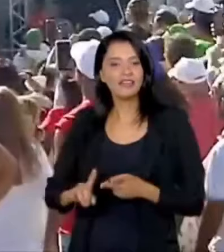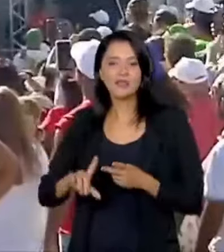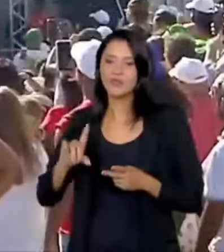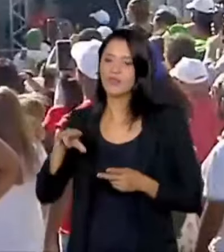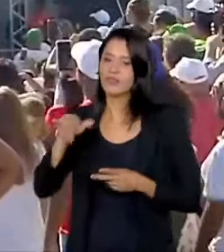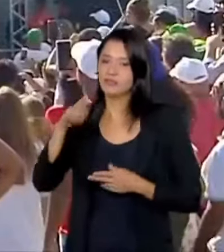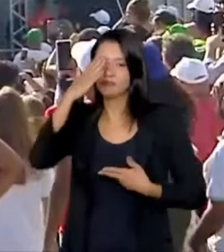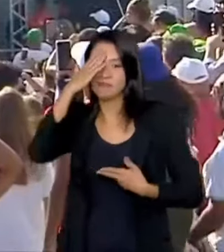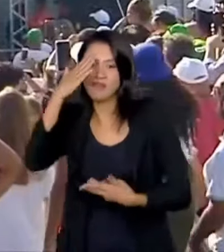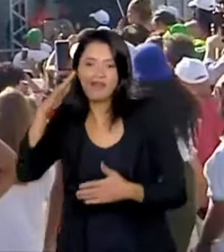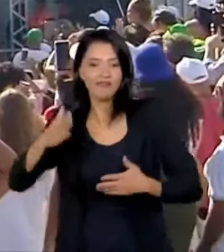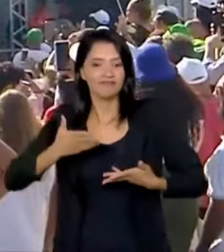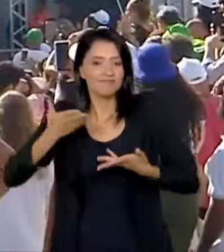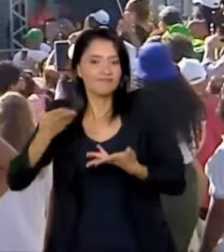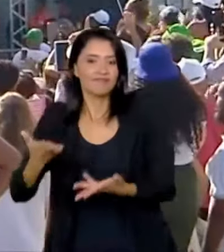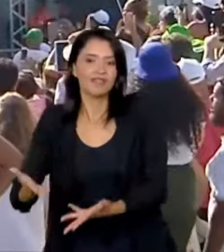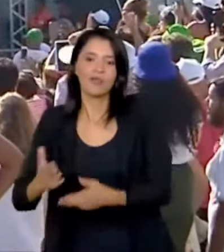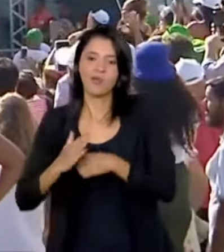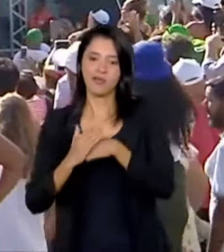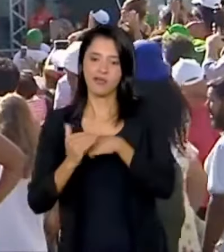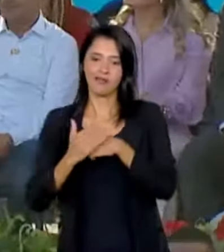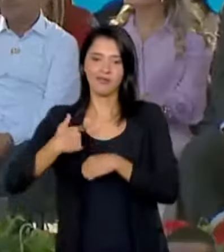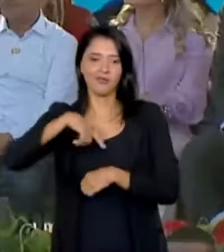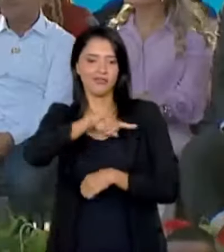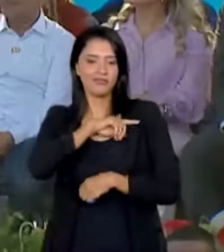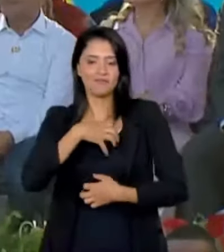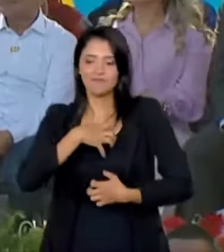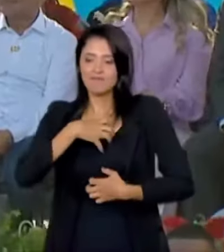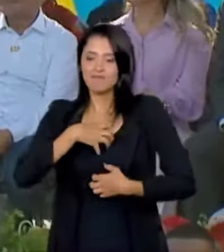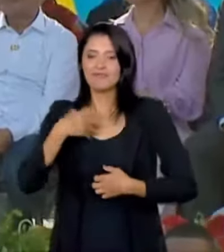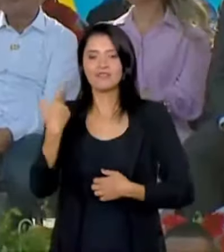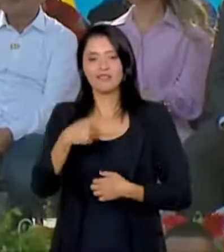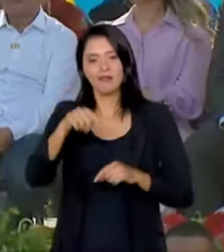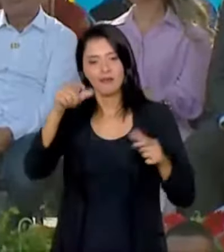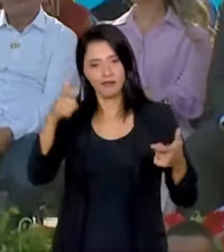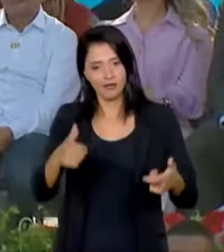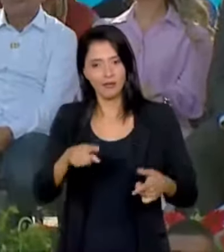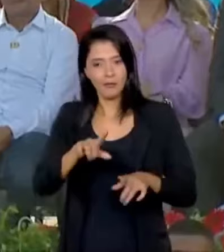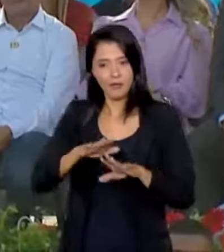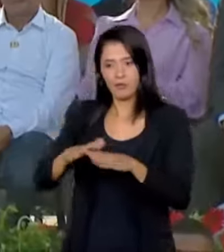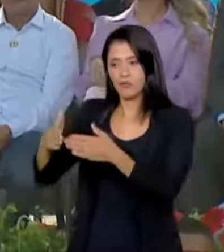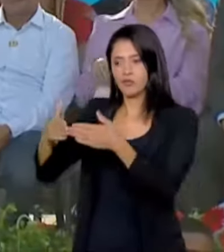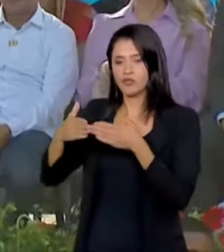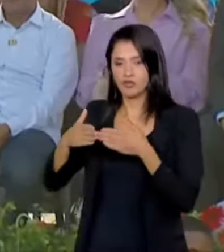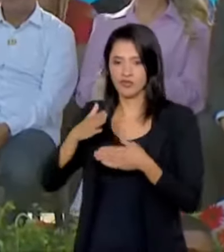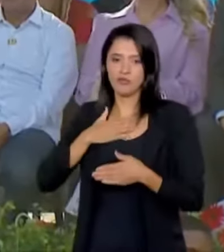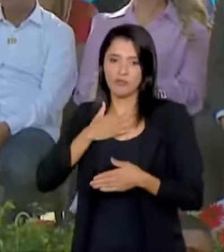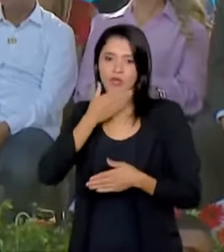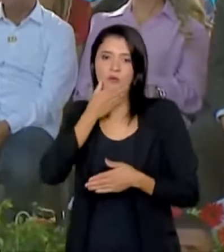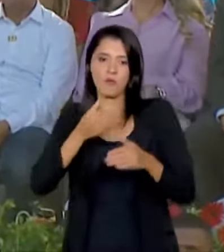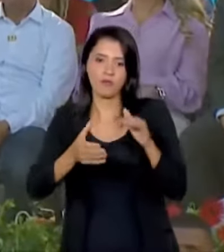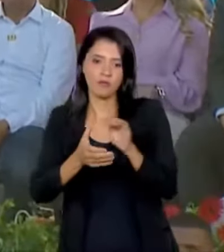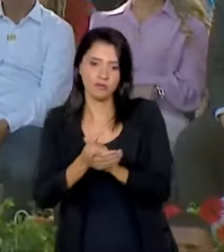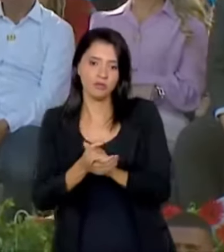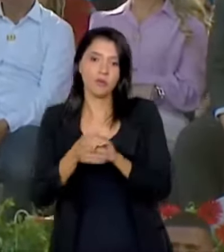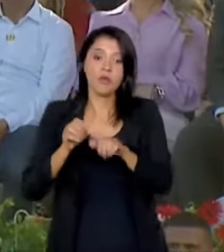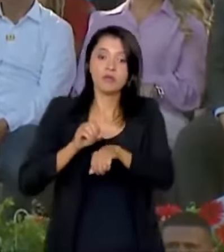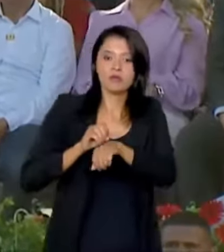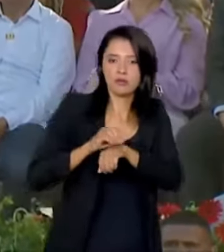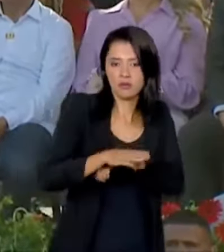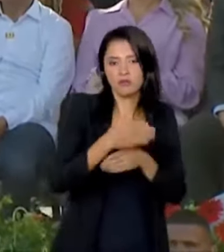pela acolhida, pelo carinho que a gente está sentindo aqui em Belfor Roxo. Mas eu pedi para o meu marido para passar um